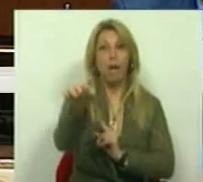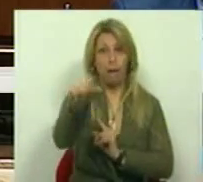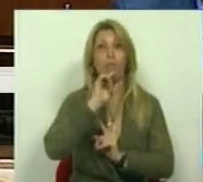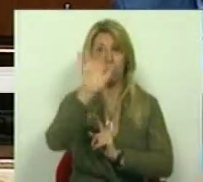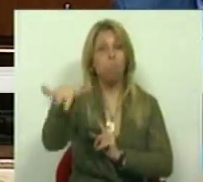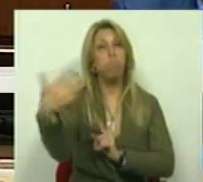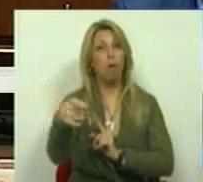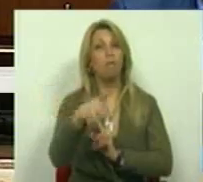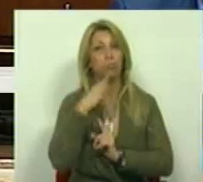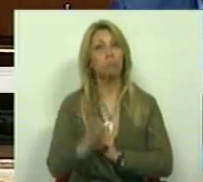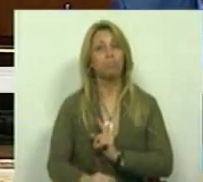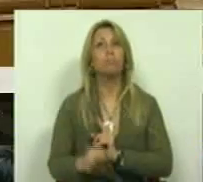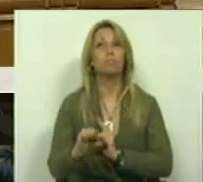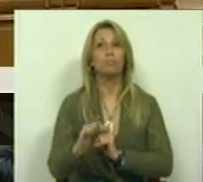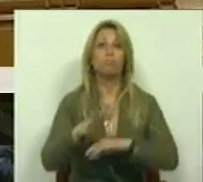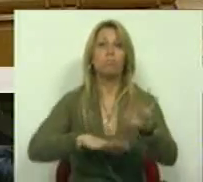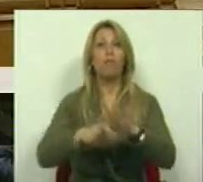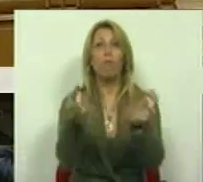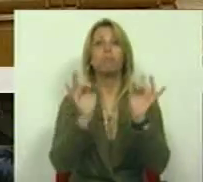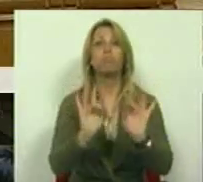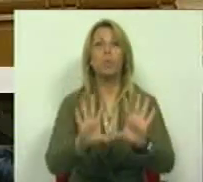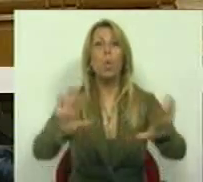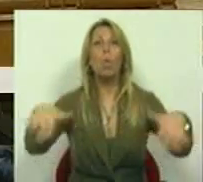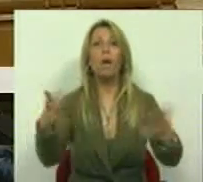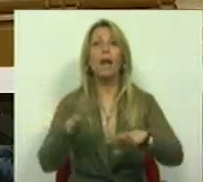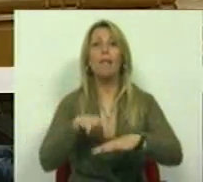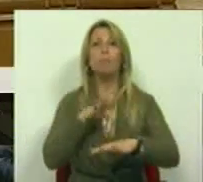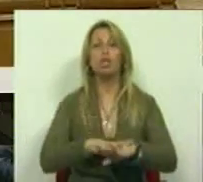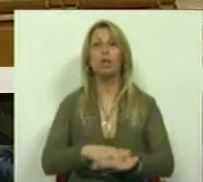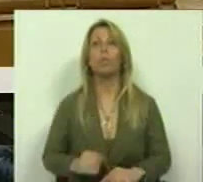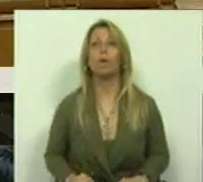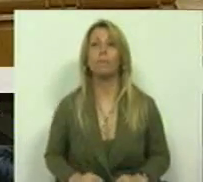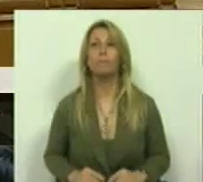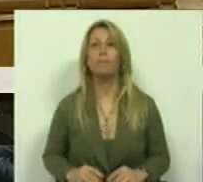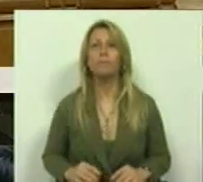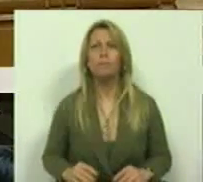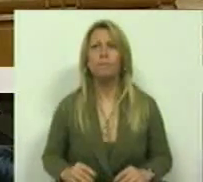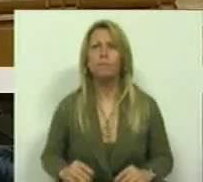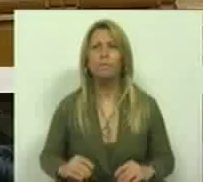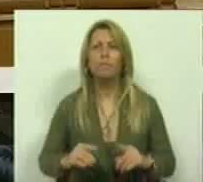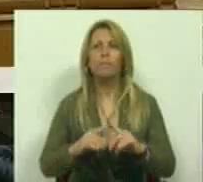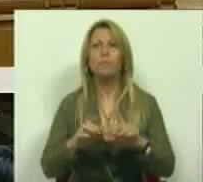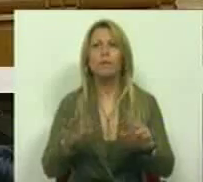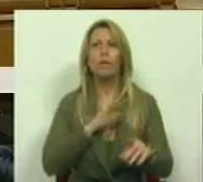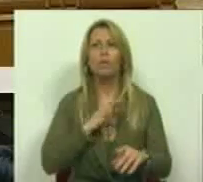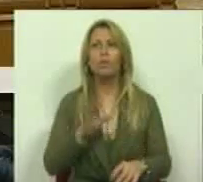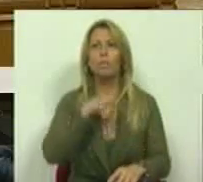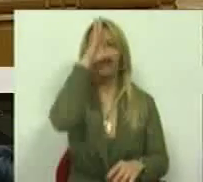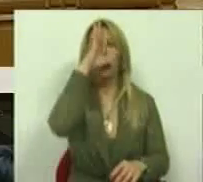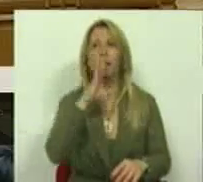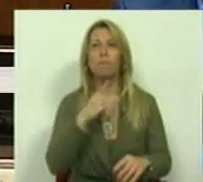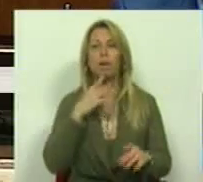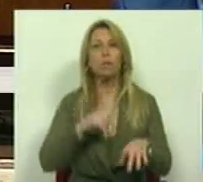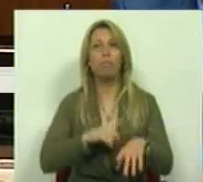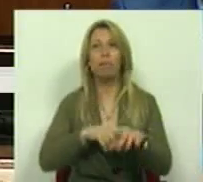podem utilizar para despedir qualquer administrador ou familiar do Conselho Geral e de Supervisão,